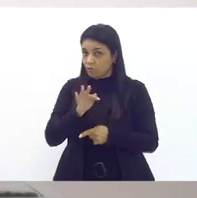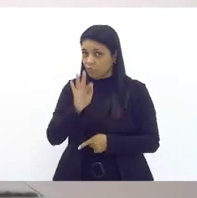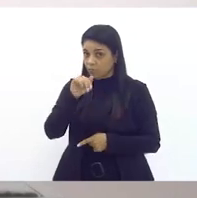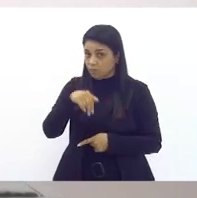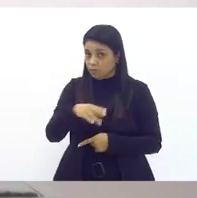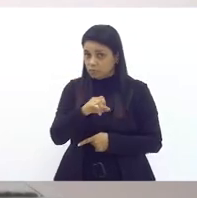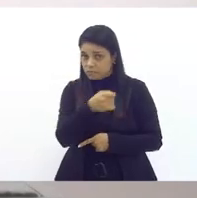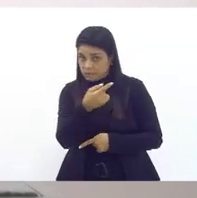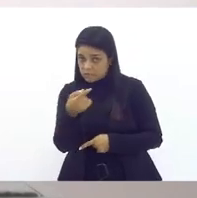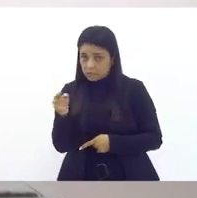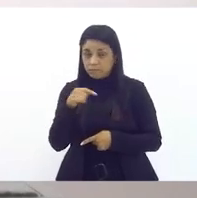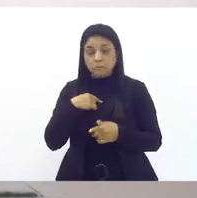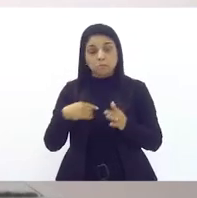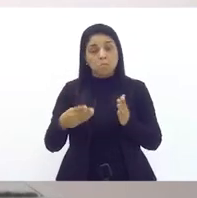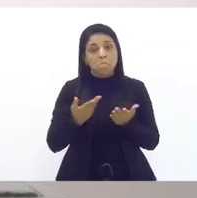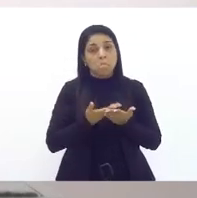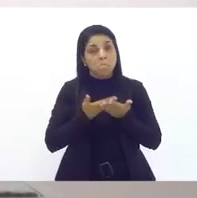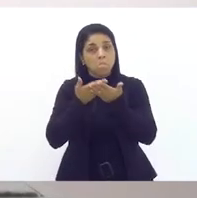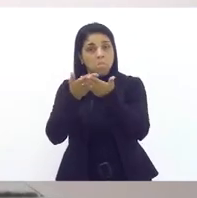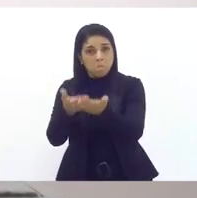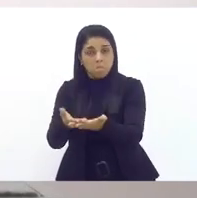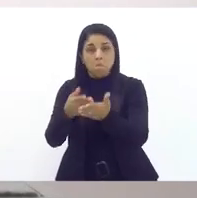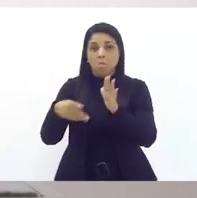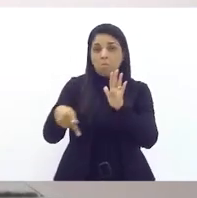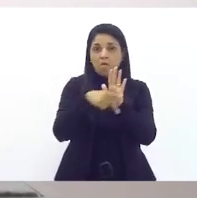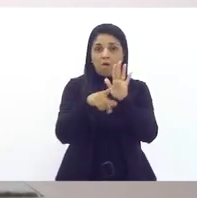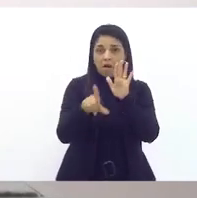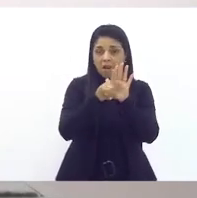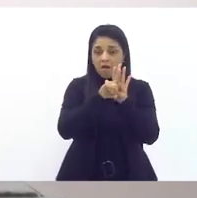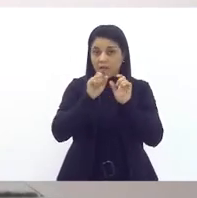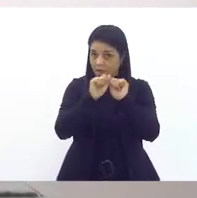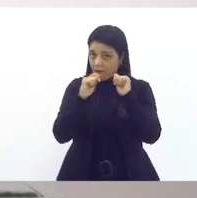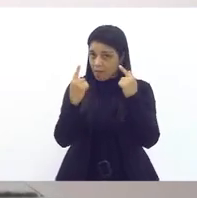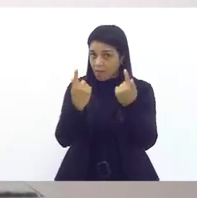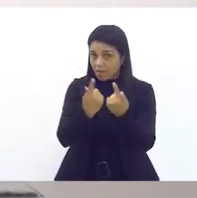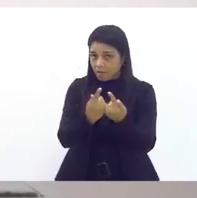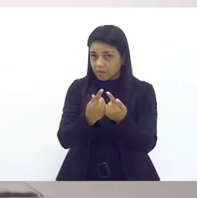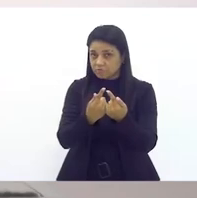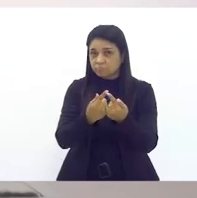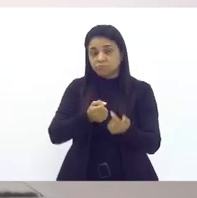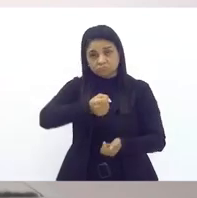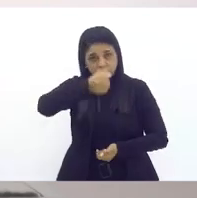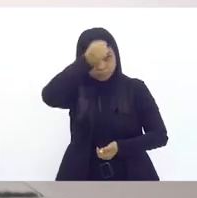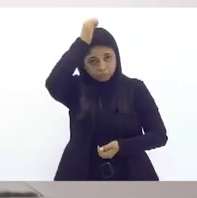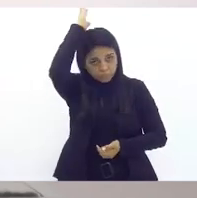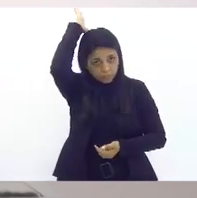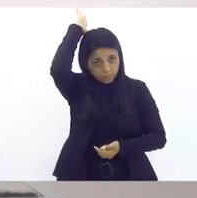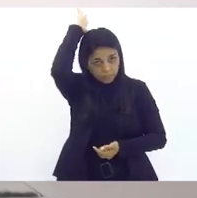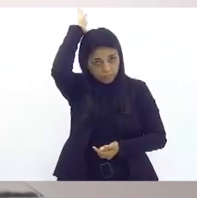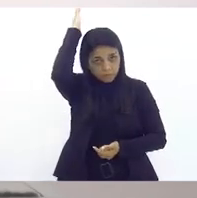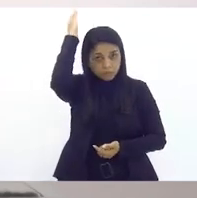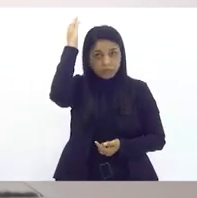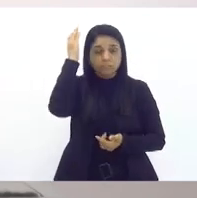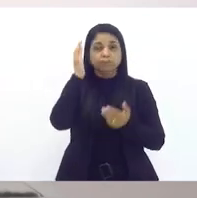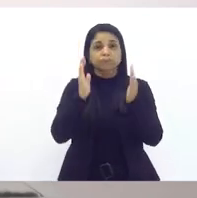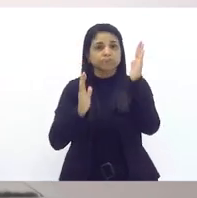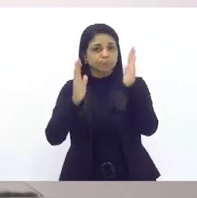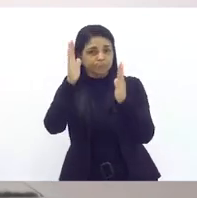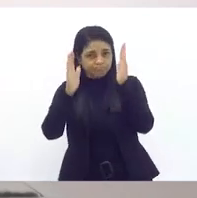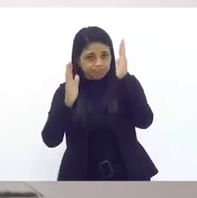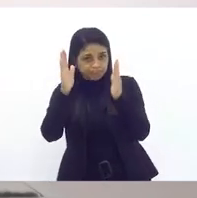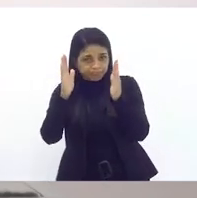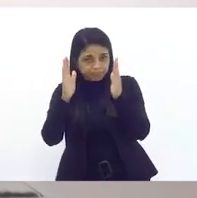foi encaminhado um projeto de lei para essa casa para ter bombeiro de tempo